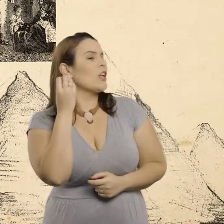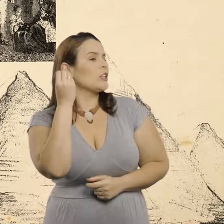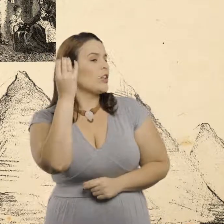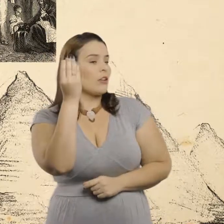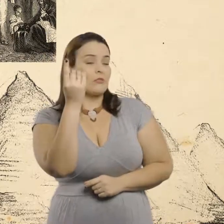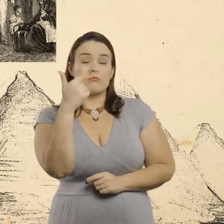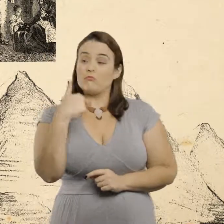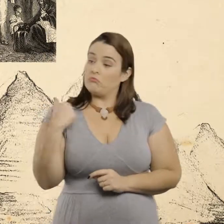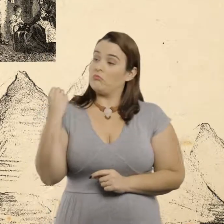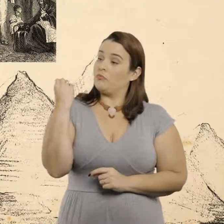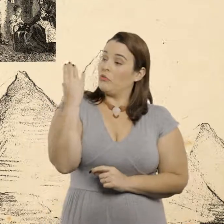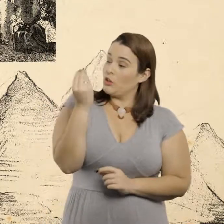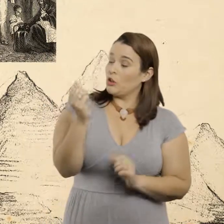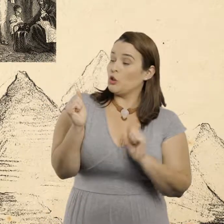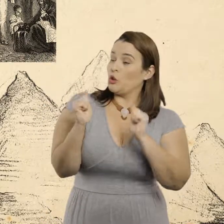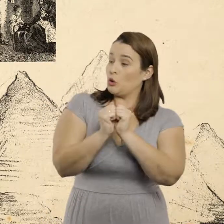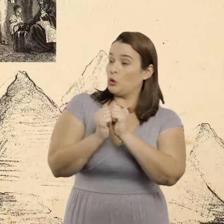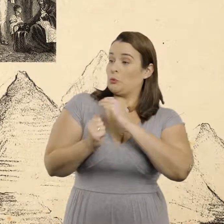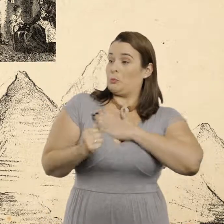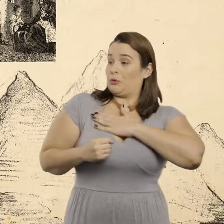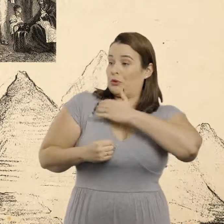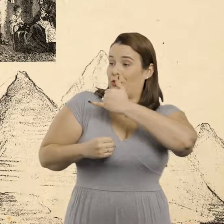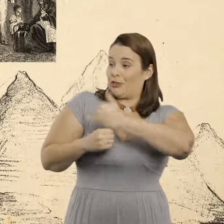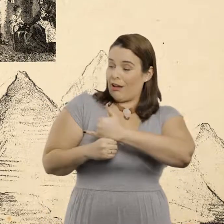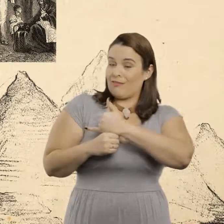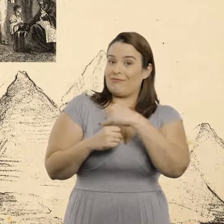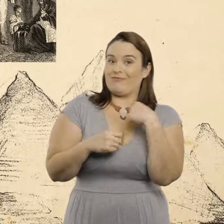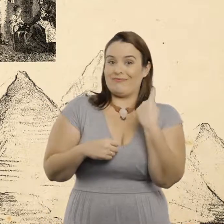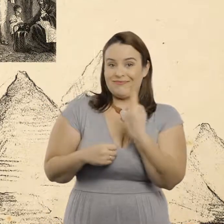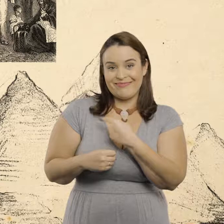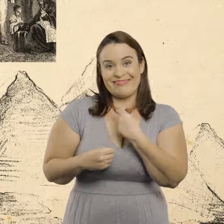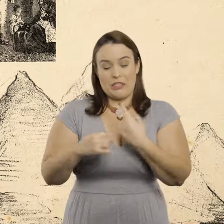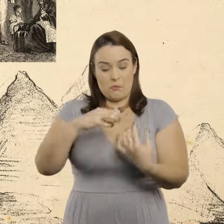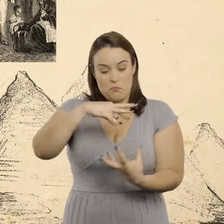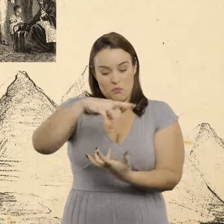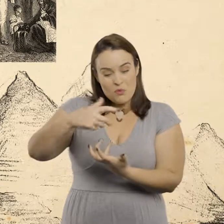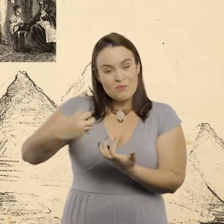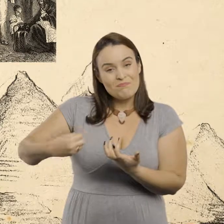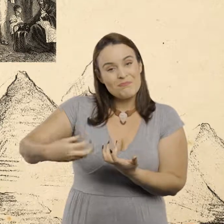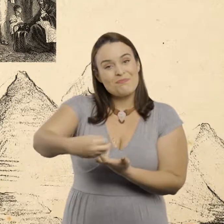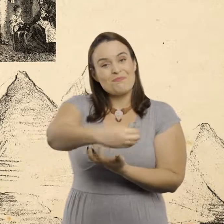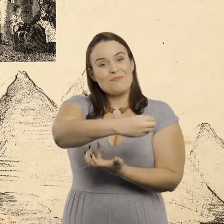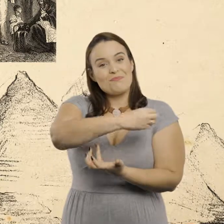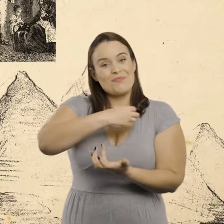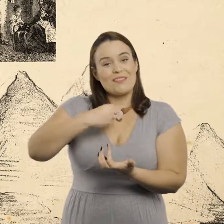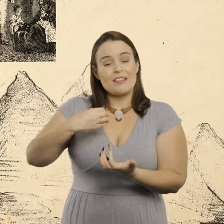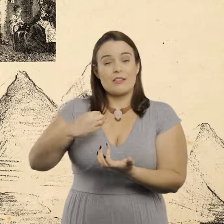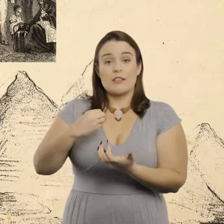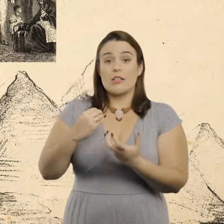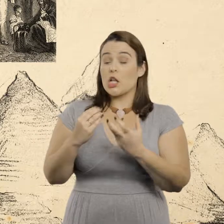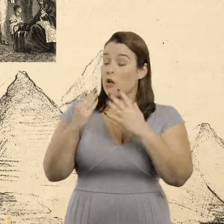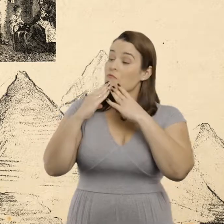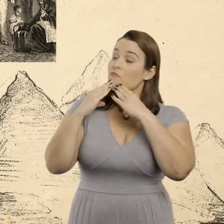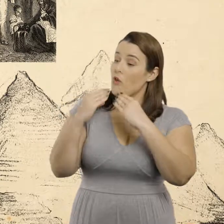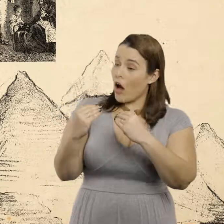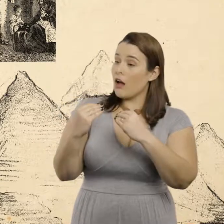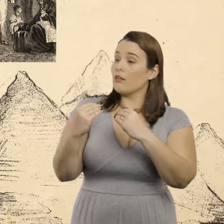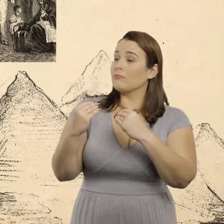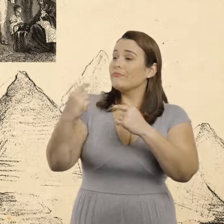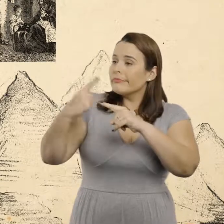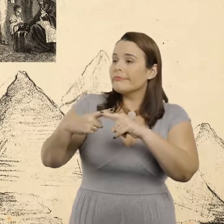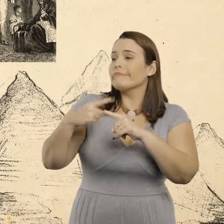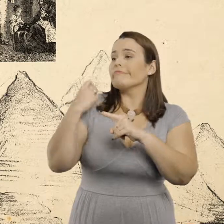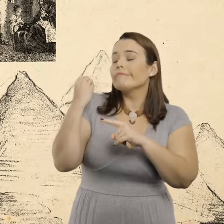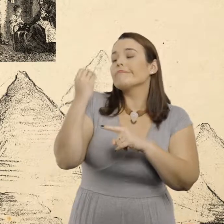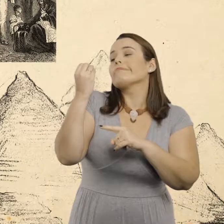viajando. Ele respondeu que estava acompanhando o patrão. Eles estavam dando a volta ao mundo. Passepartout disse que Phileas Fogg